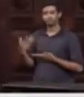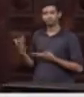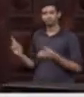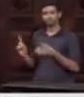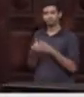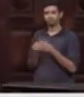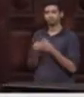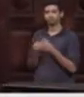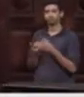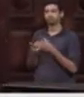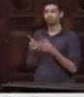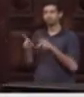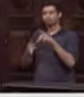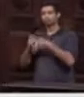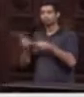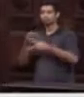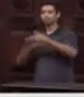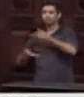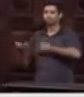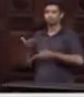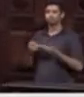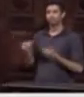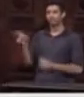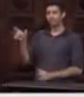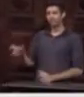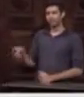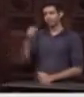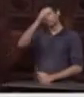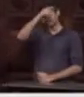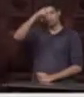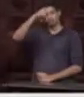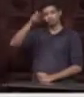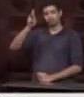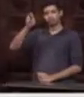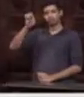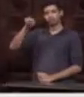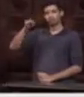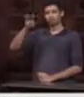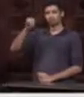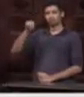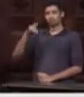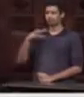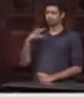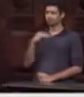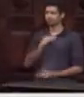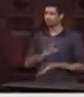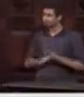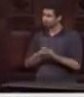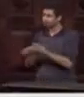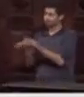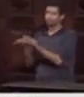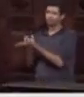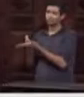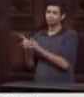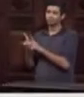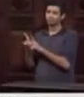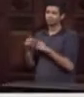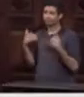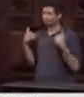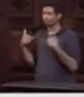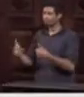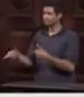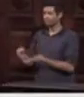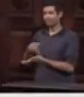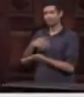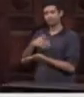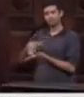da população, uma interação, o prefeito Renato Bravo sendo lá abordado por todos, presença da Secretaria de Educação, e